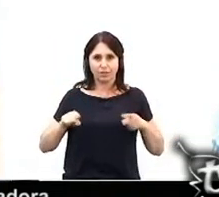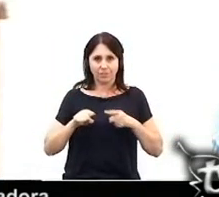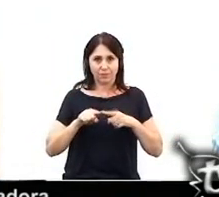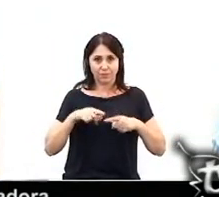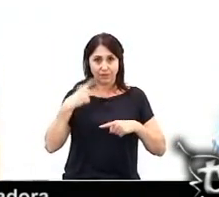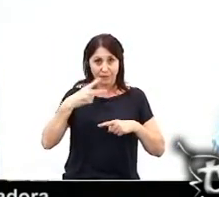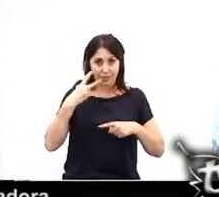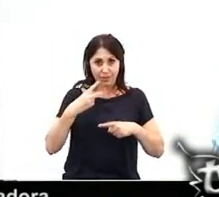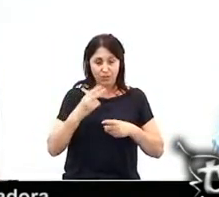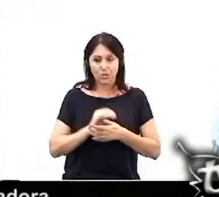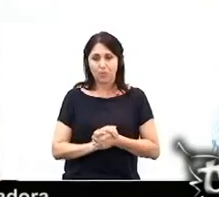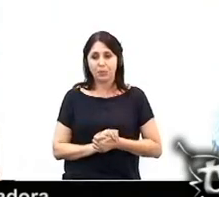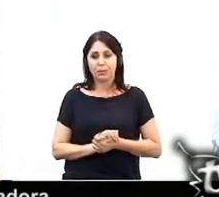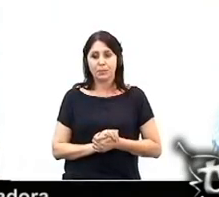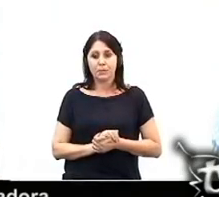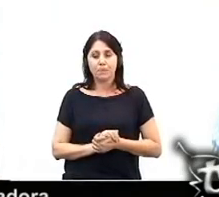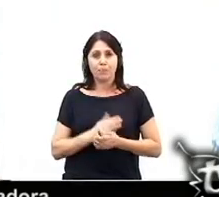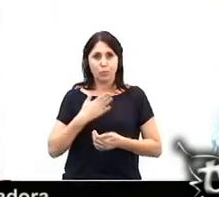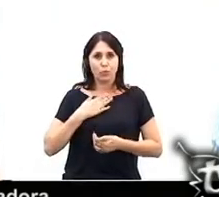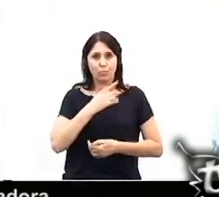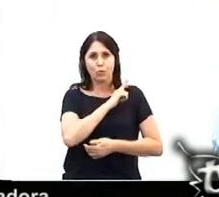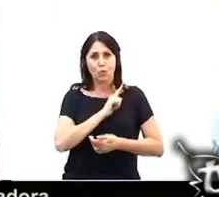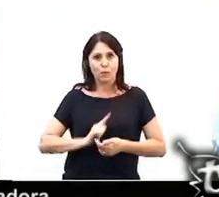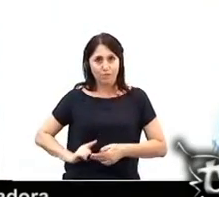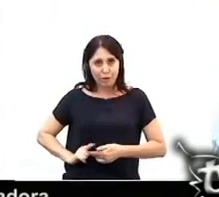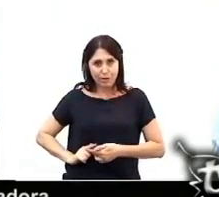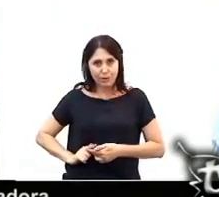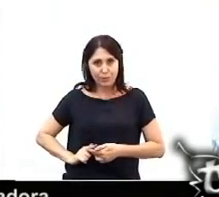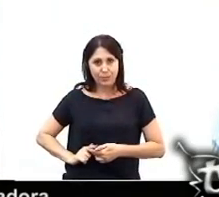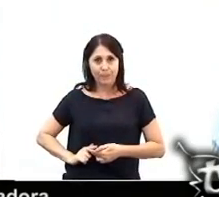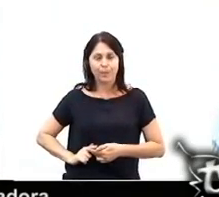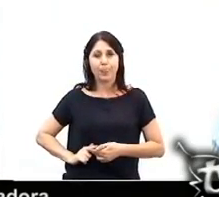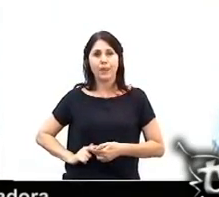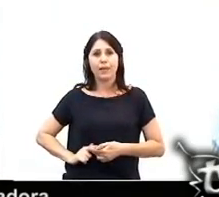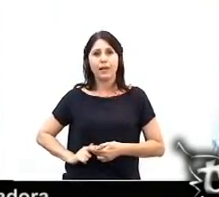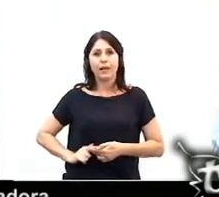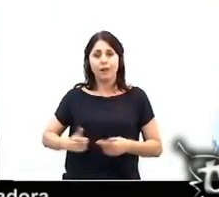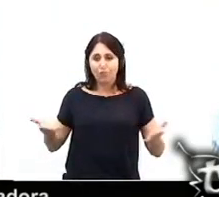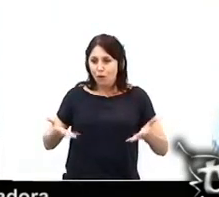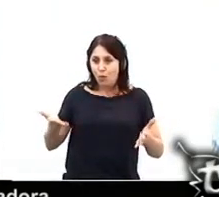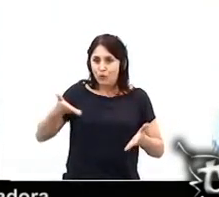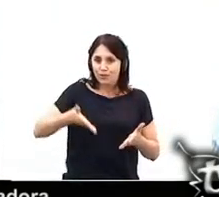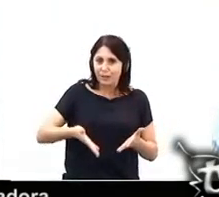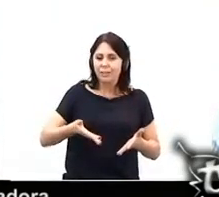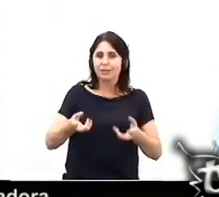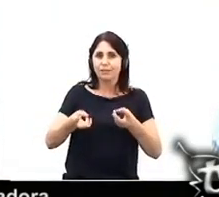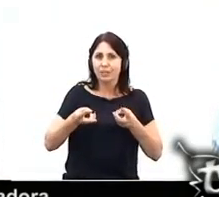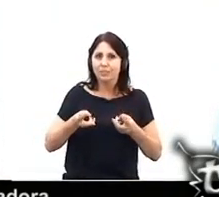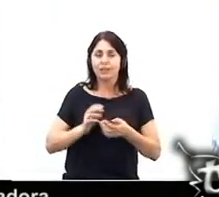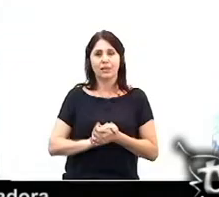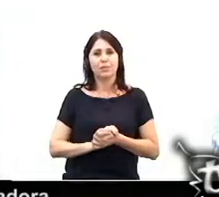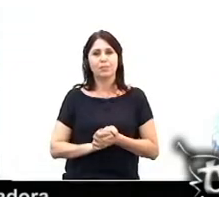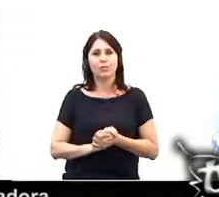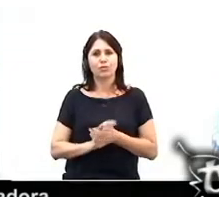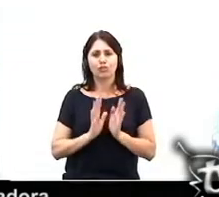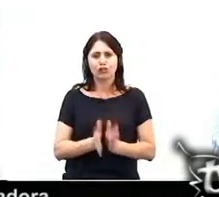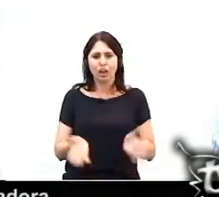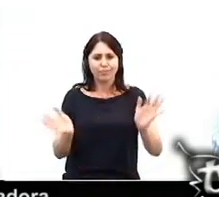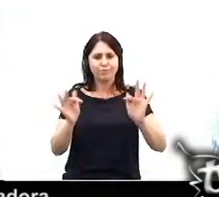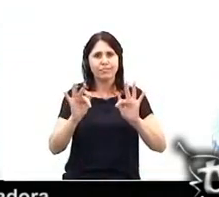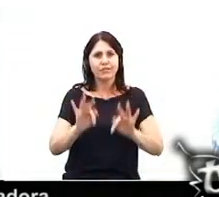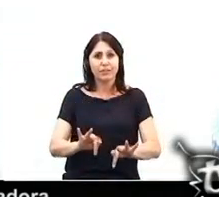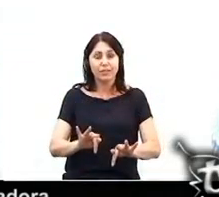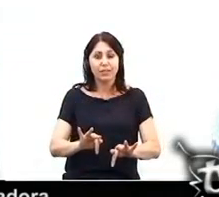tem permeado muito o nosso trabalho aqui na Câmara e que vem muito ao encontro, assim, desse nosso bate-papo